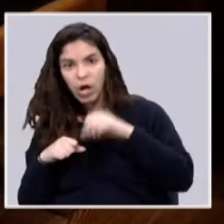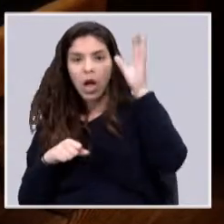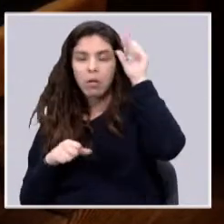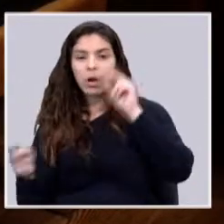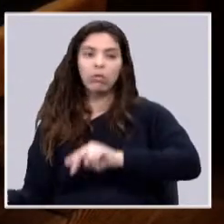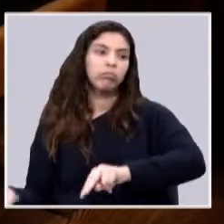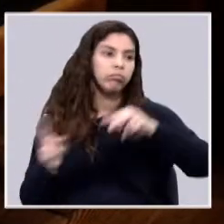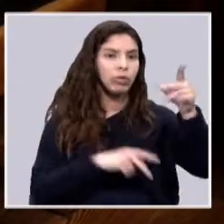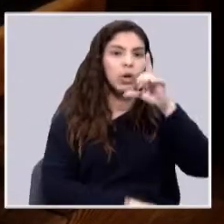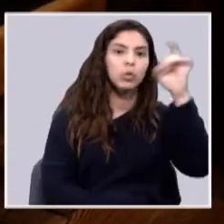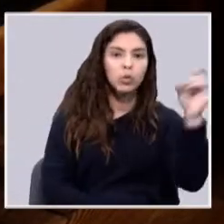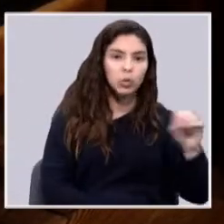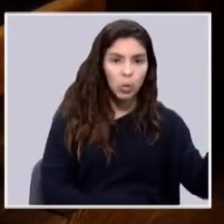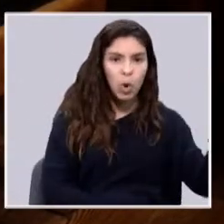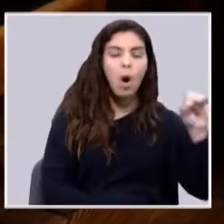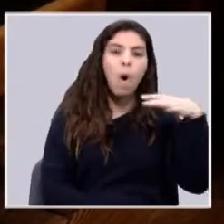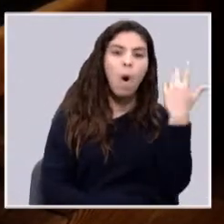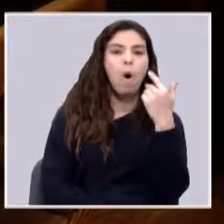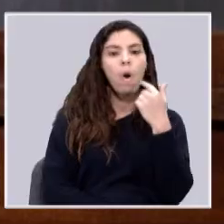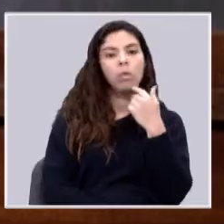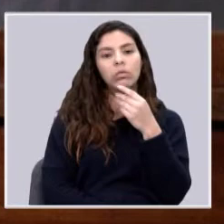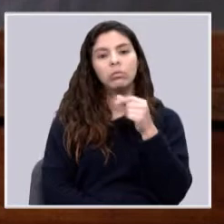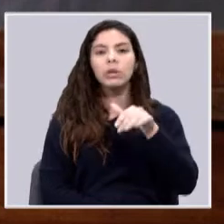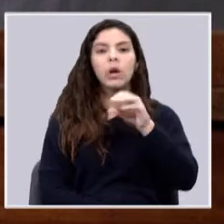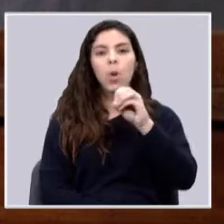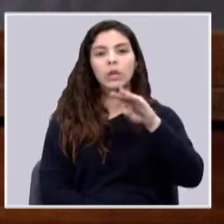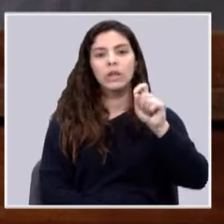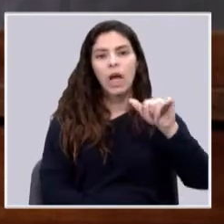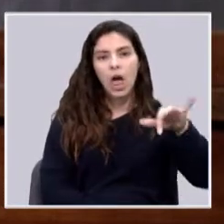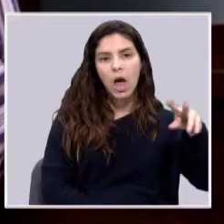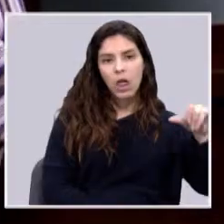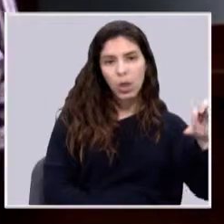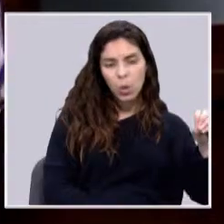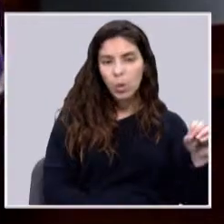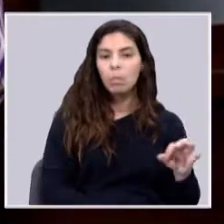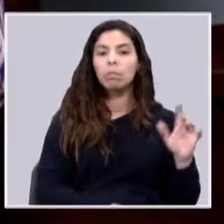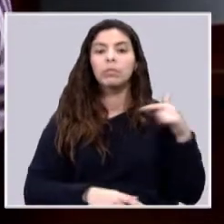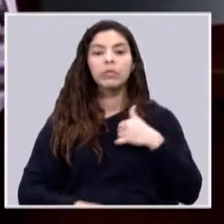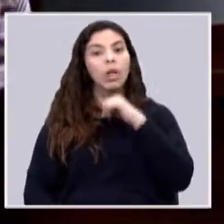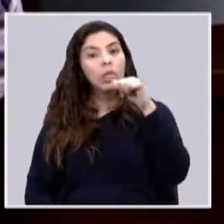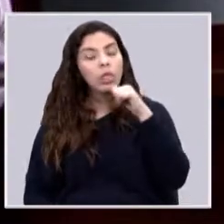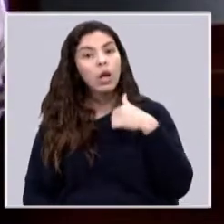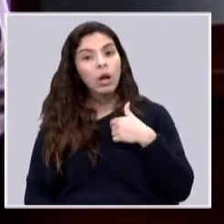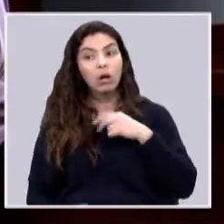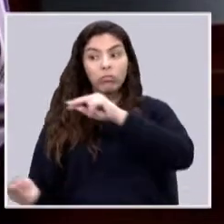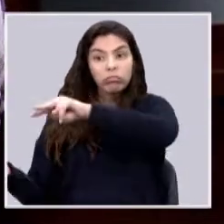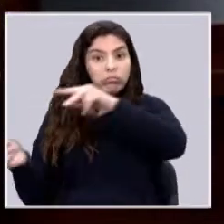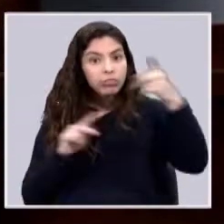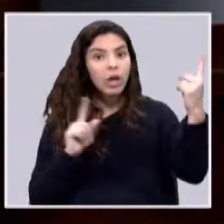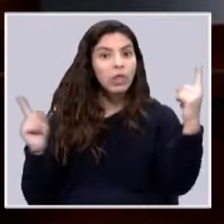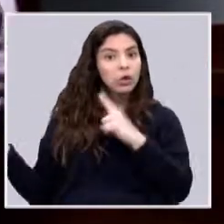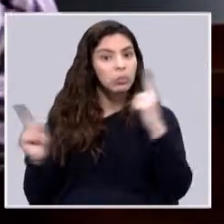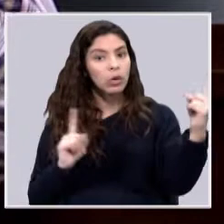animais Sim. para zoos e oceanários. Isso. Mas que dimensão ética isto transporta? Há um aspecto muito importante. Nós só